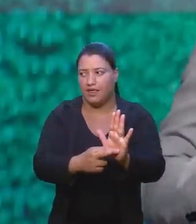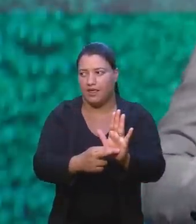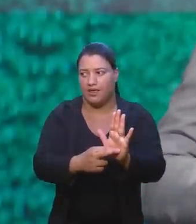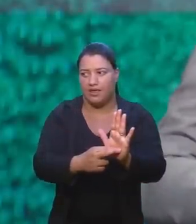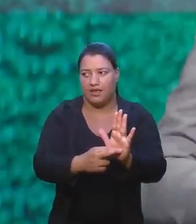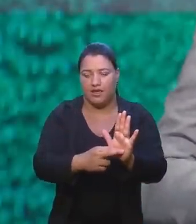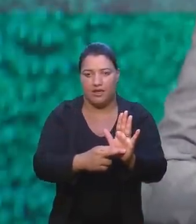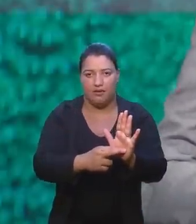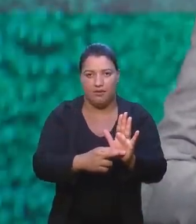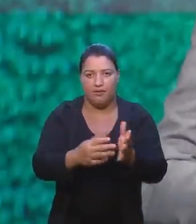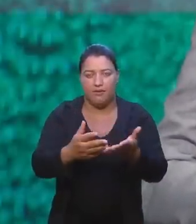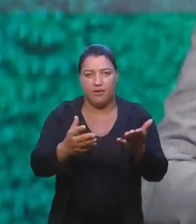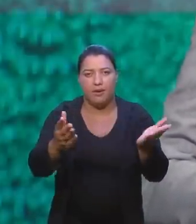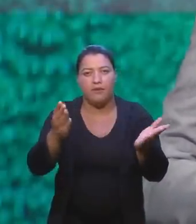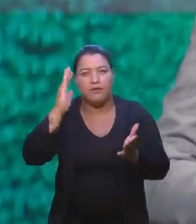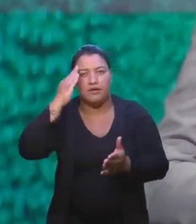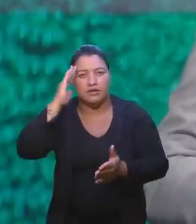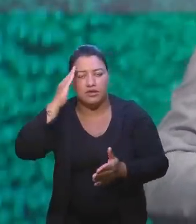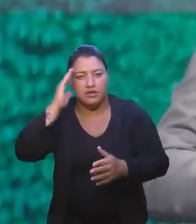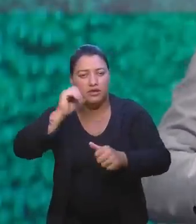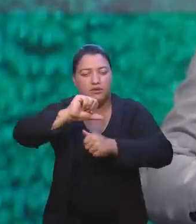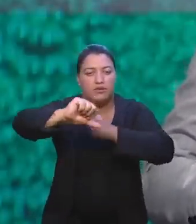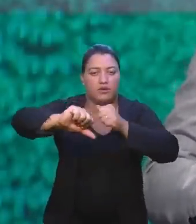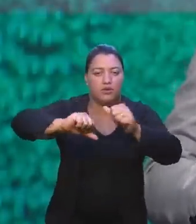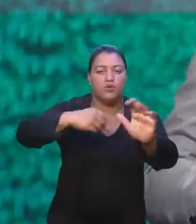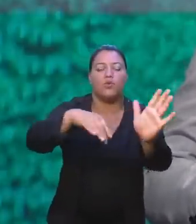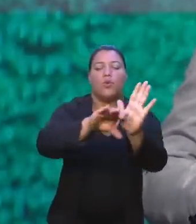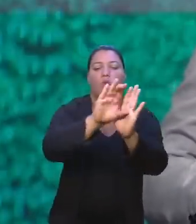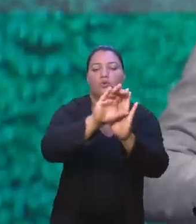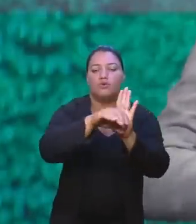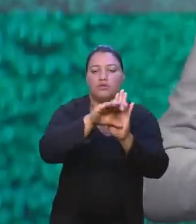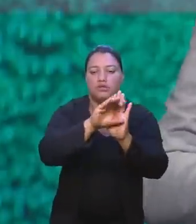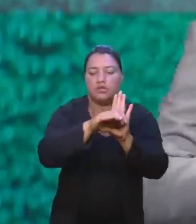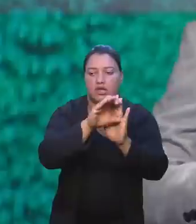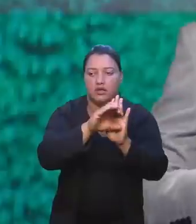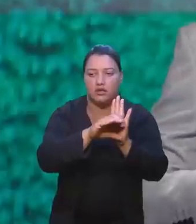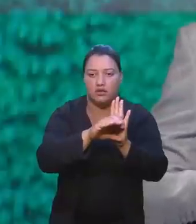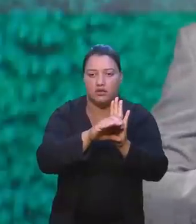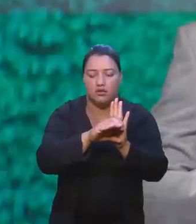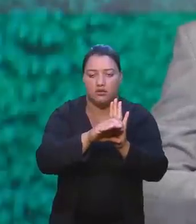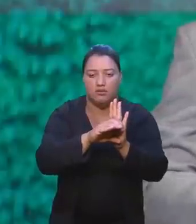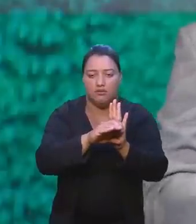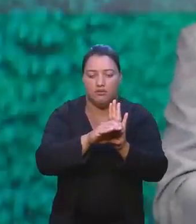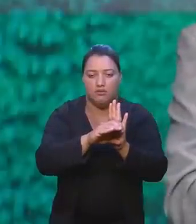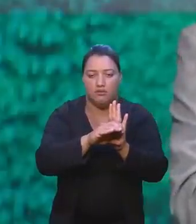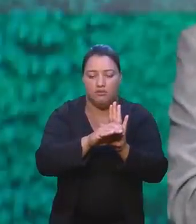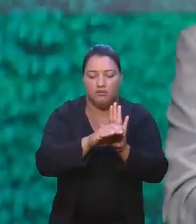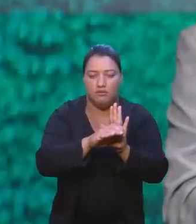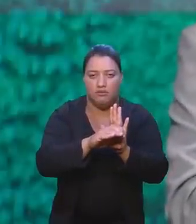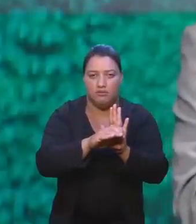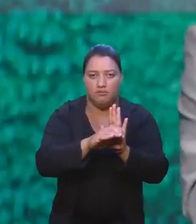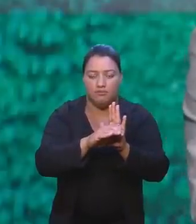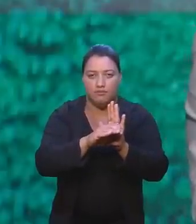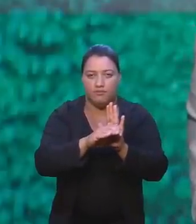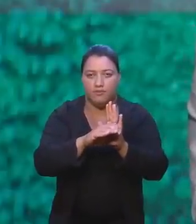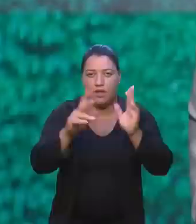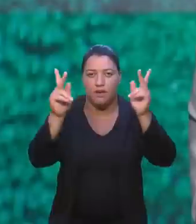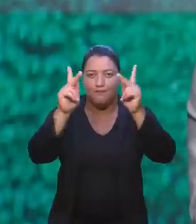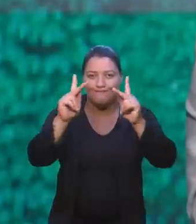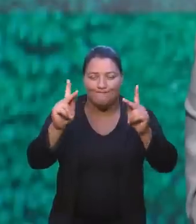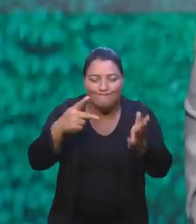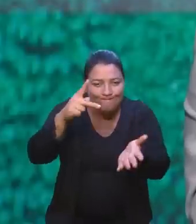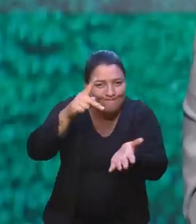possa entender a transição, seus conceitos, a base, de forma